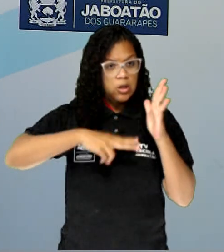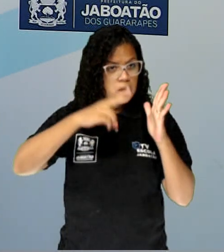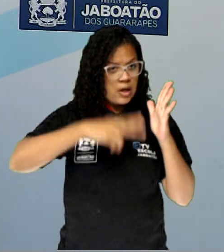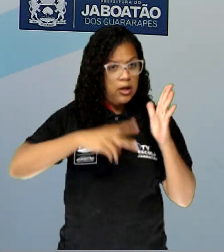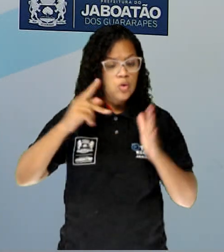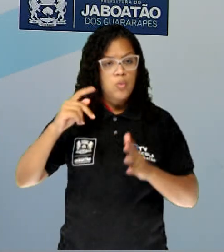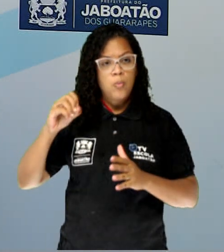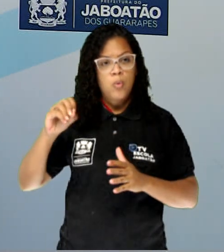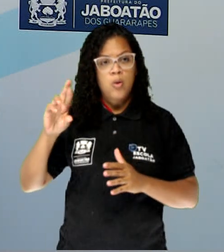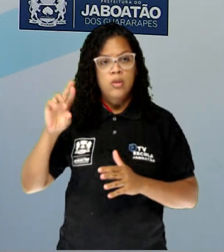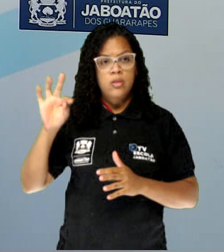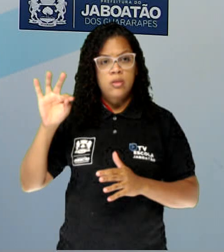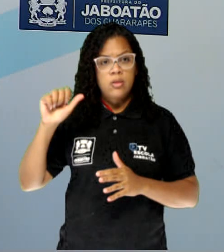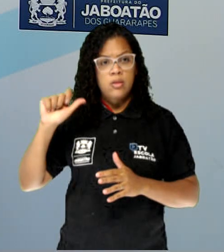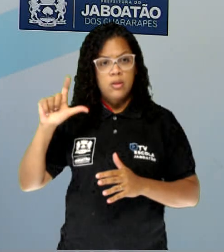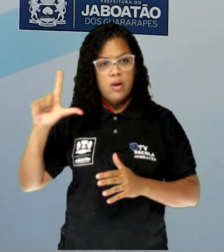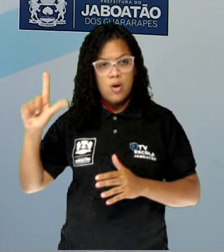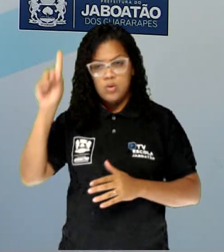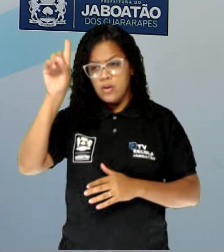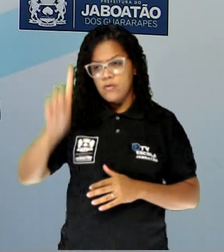seu objetivo?